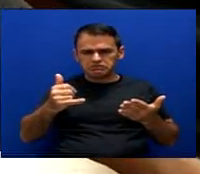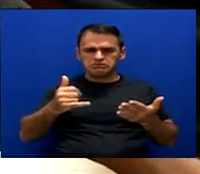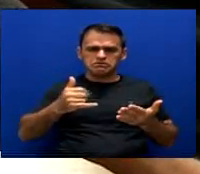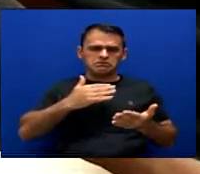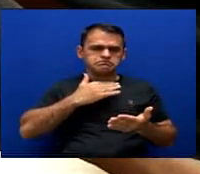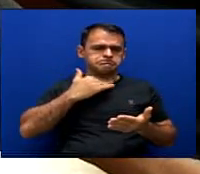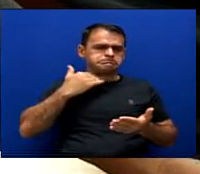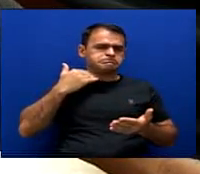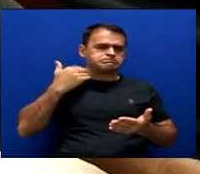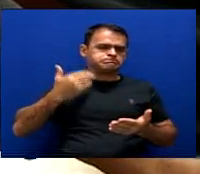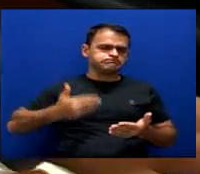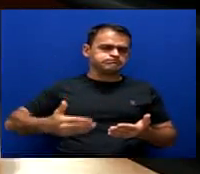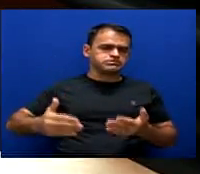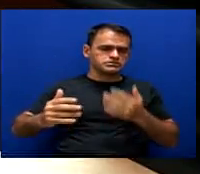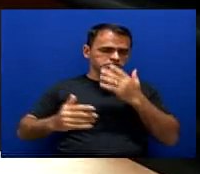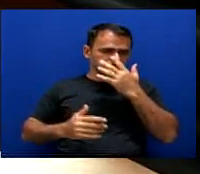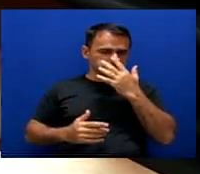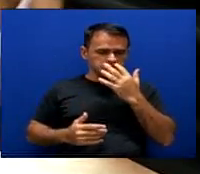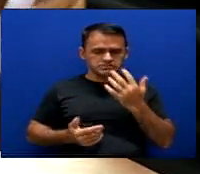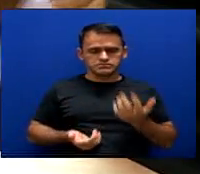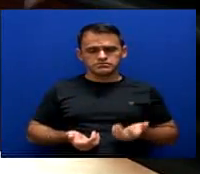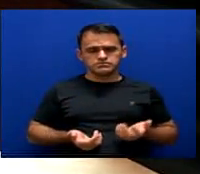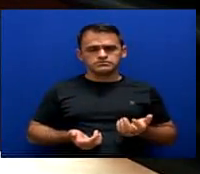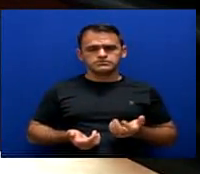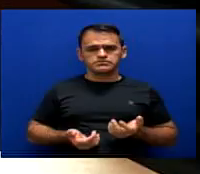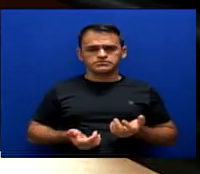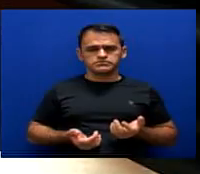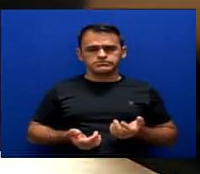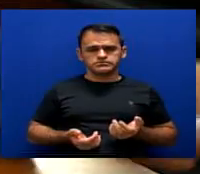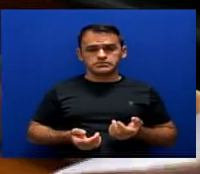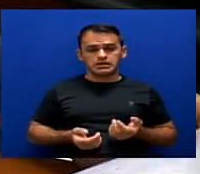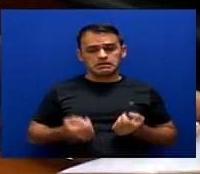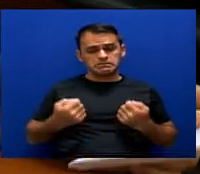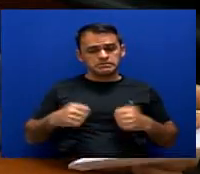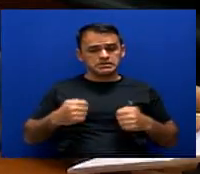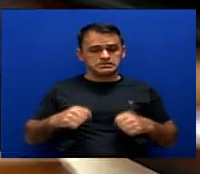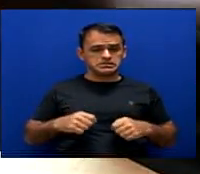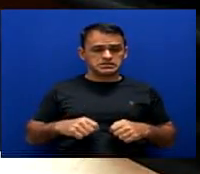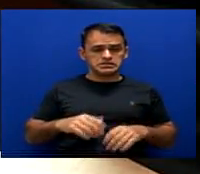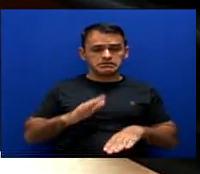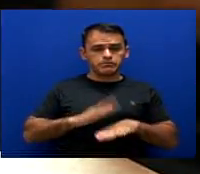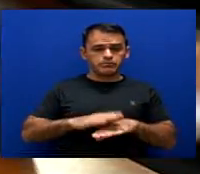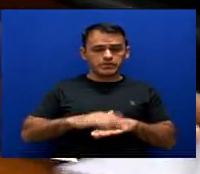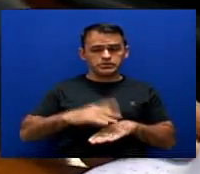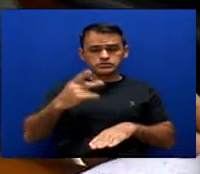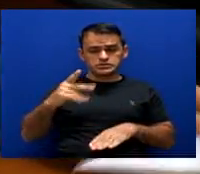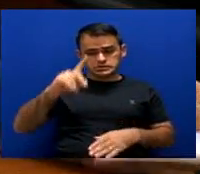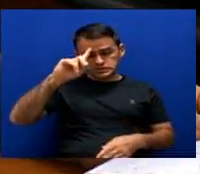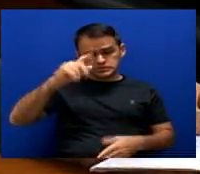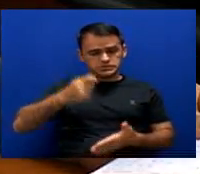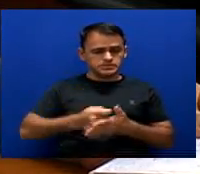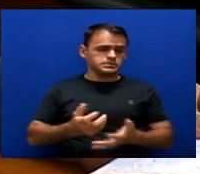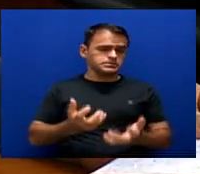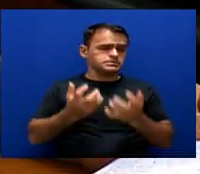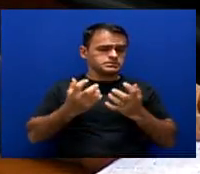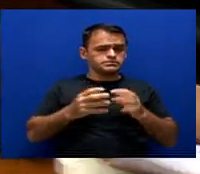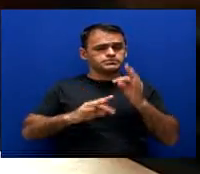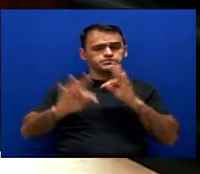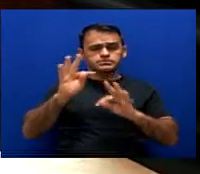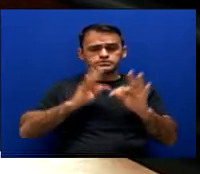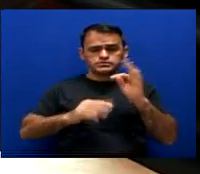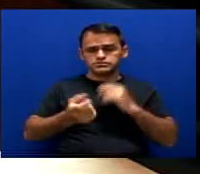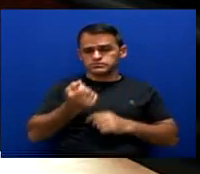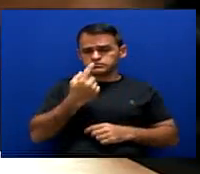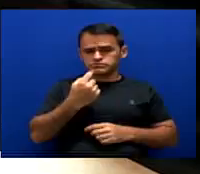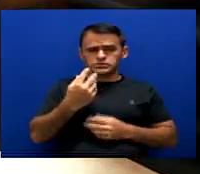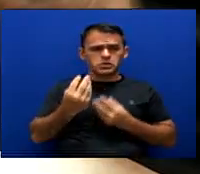no chão aí fala não o cara tem que querer tem que querer para poder se tratar uma